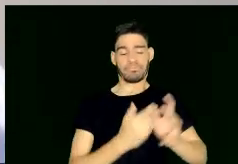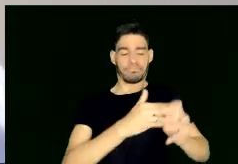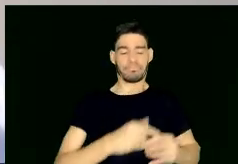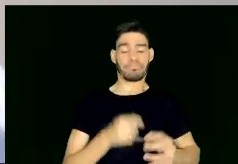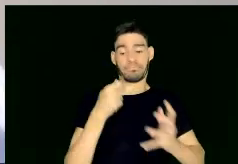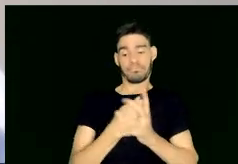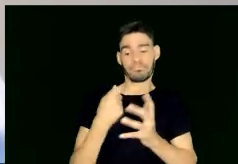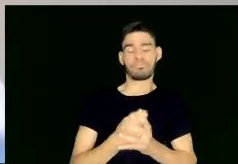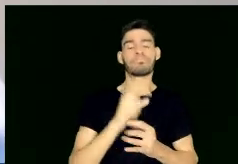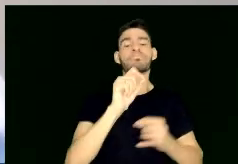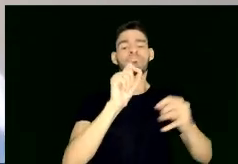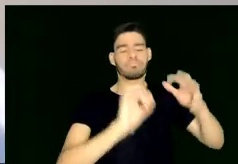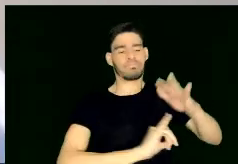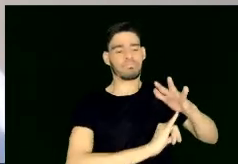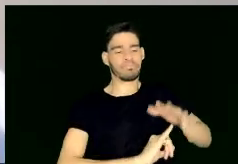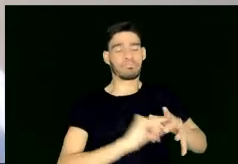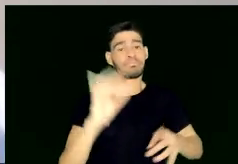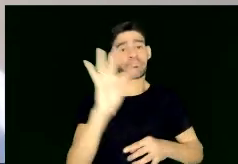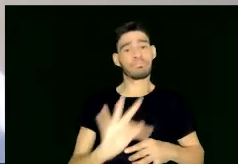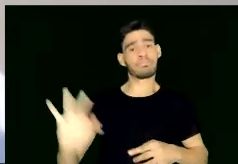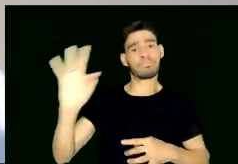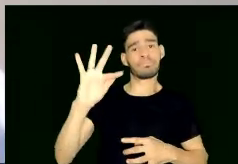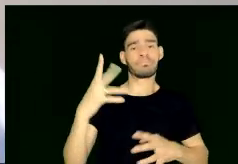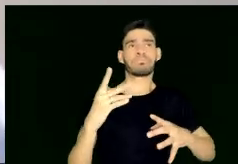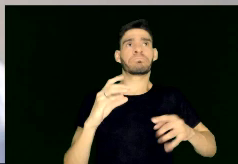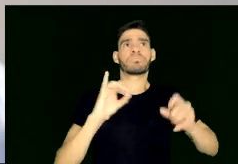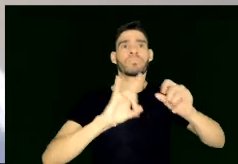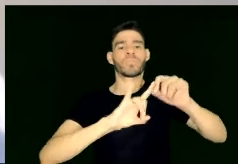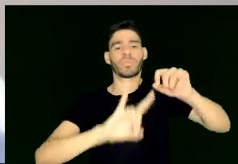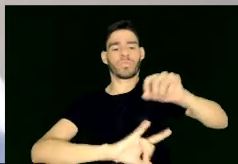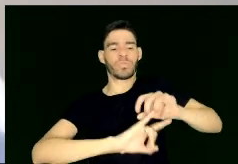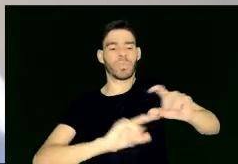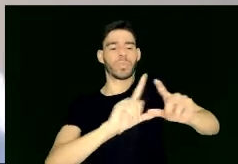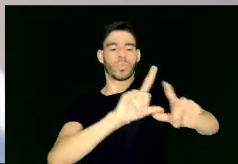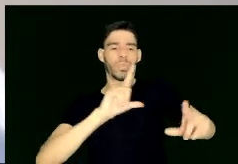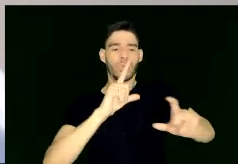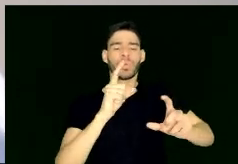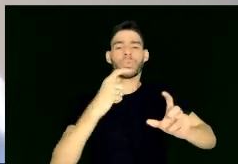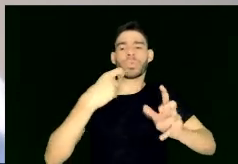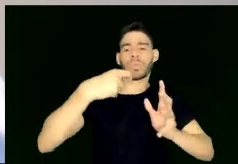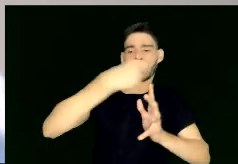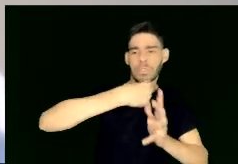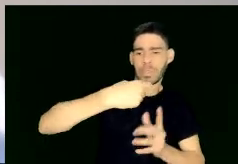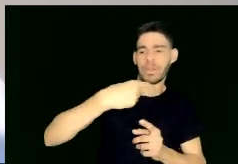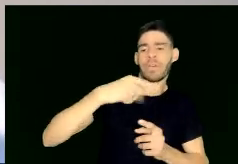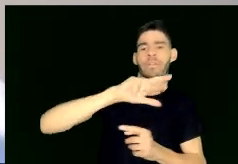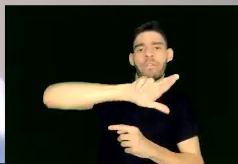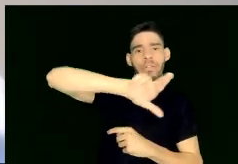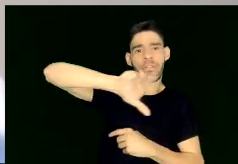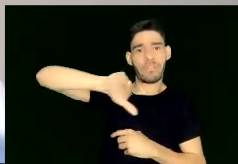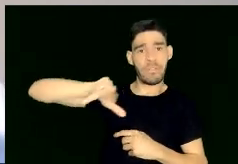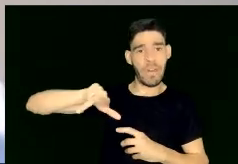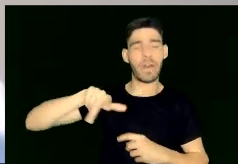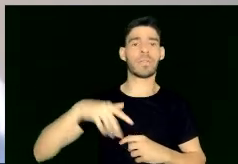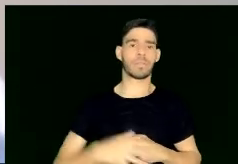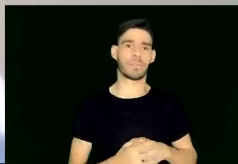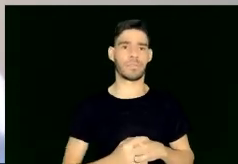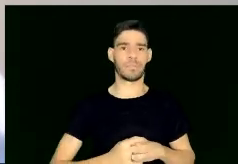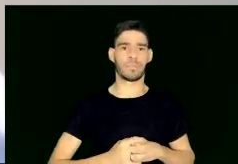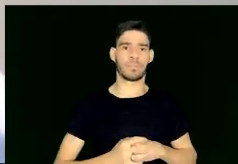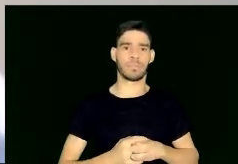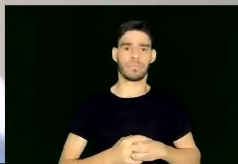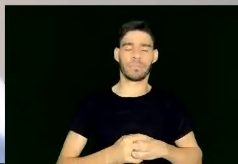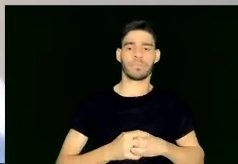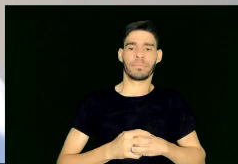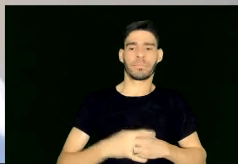o licenciamento compulsório, isto é, os órgãos da União, Fiocruz, os laboratórios públicos, Fiocruz, Farmanguinhos